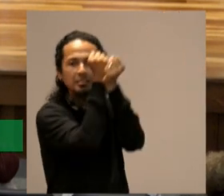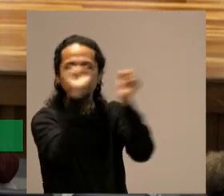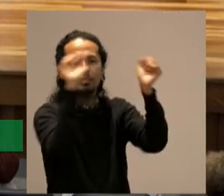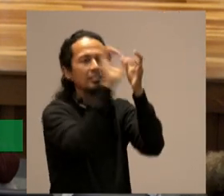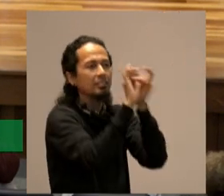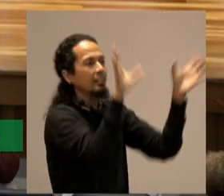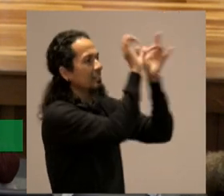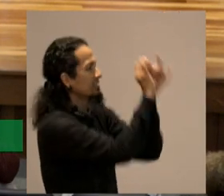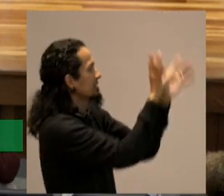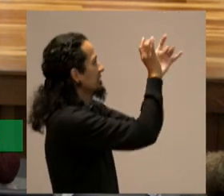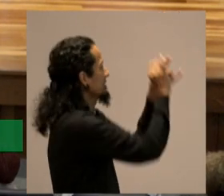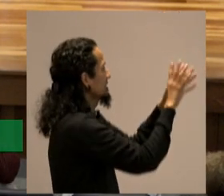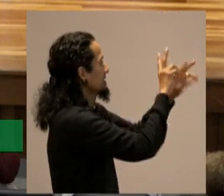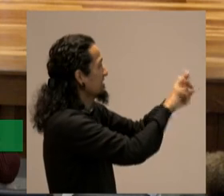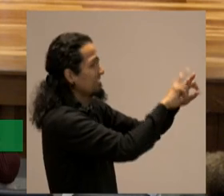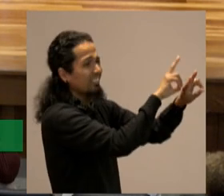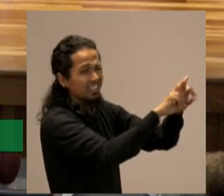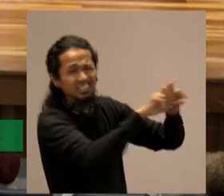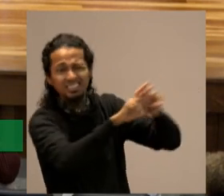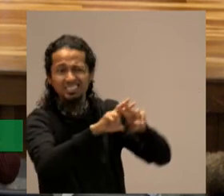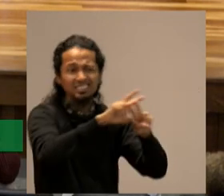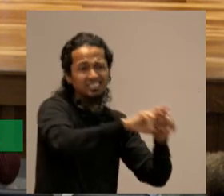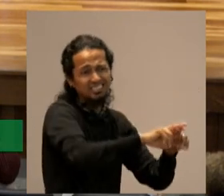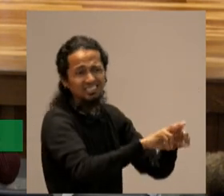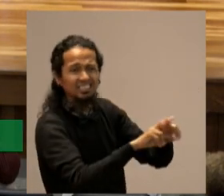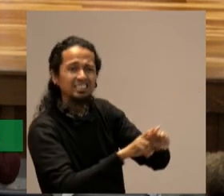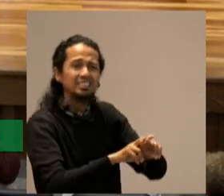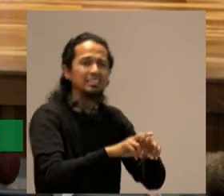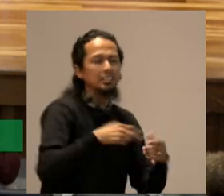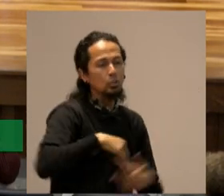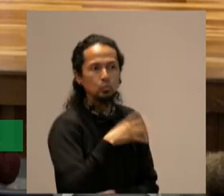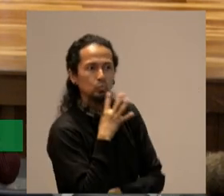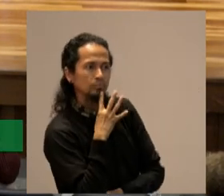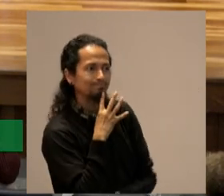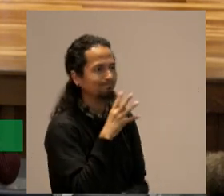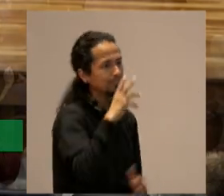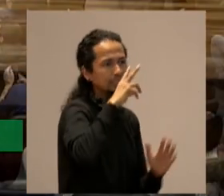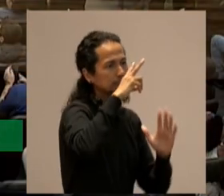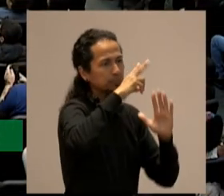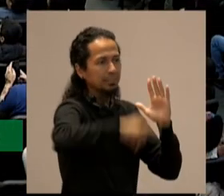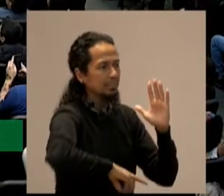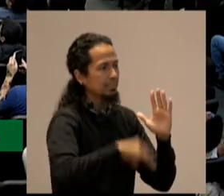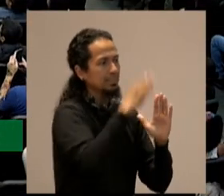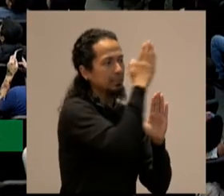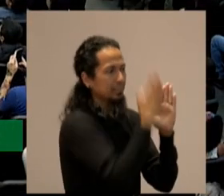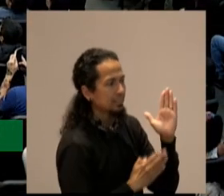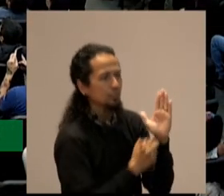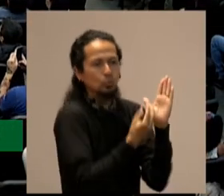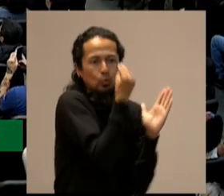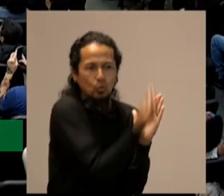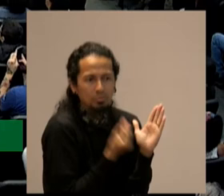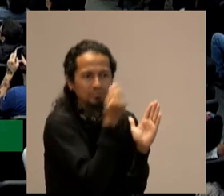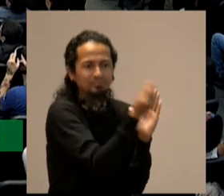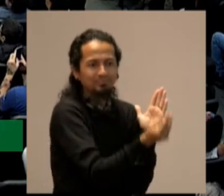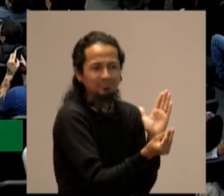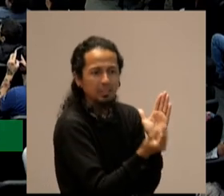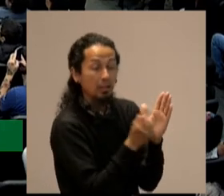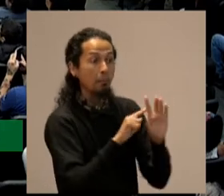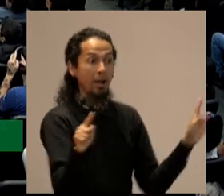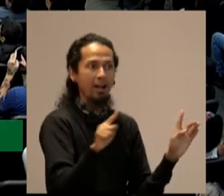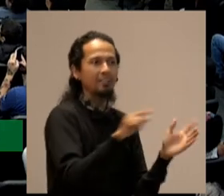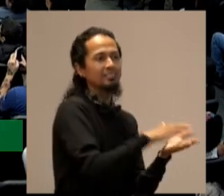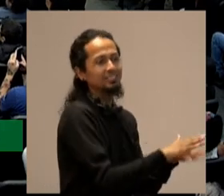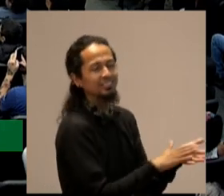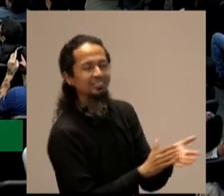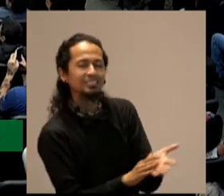aprisionada, teu livro eu não sei ler, Brasil. Mas o samba faz essa